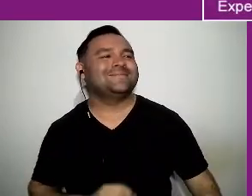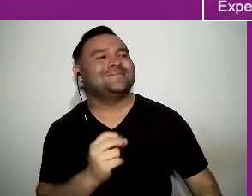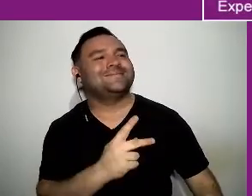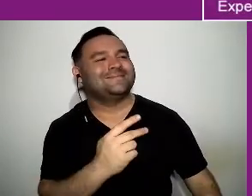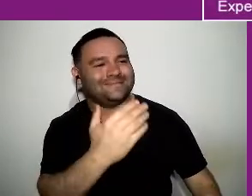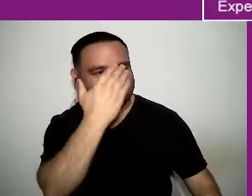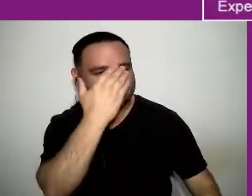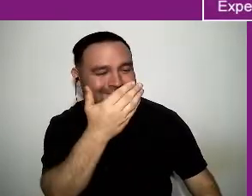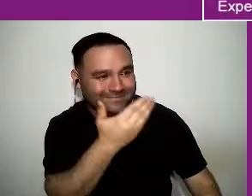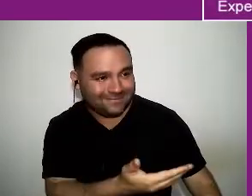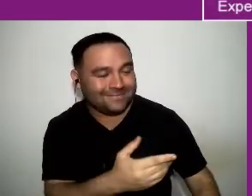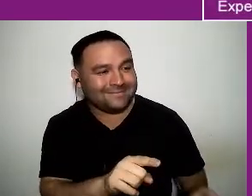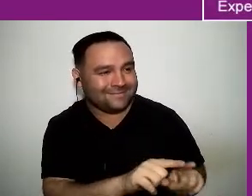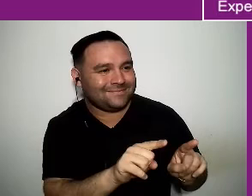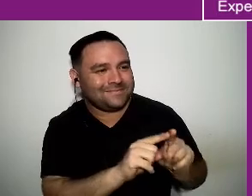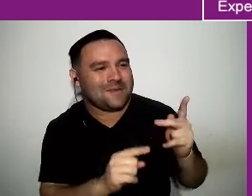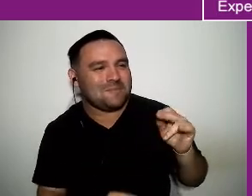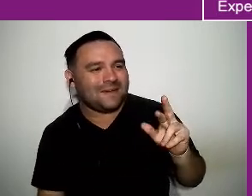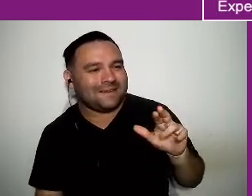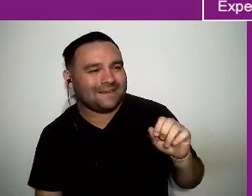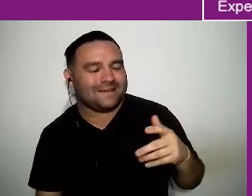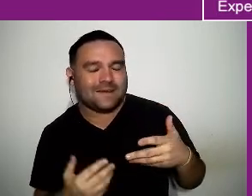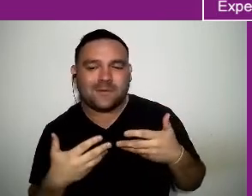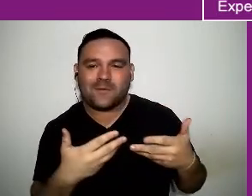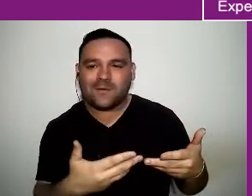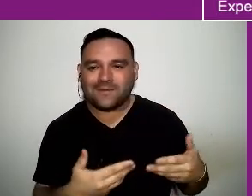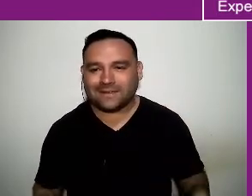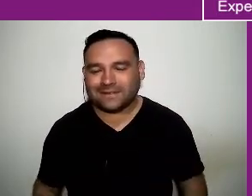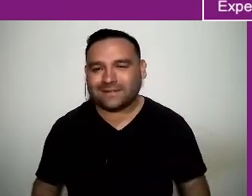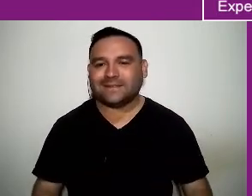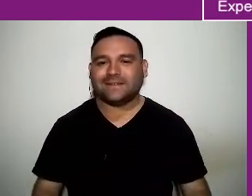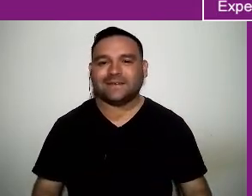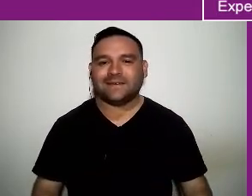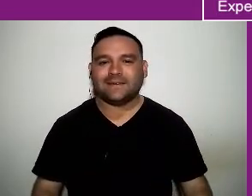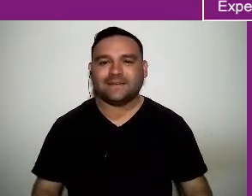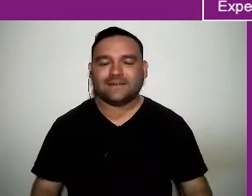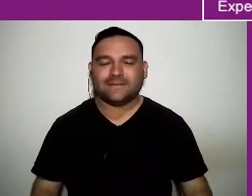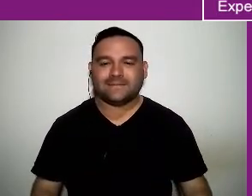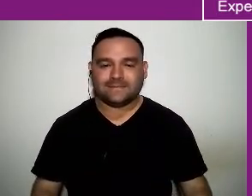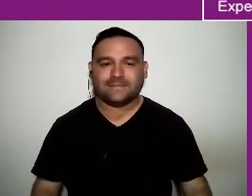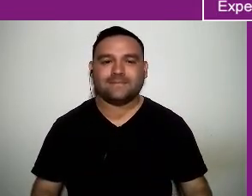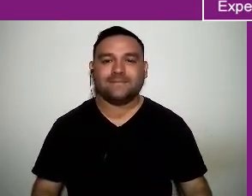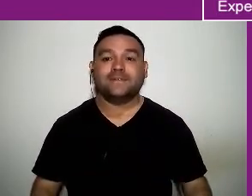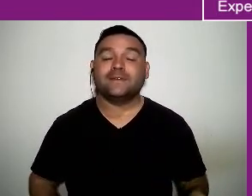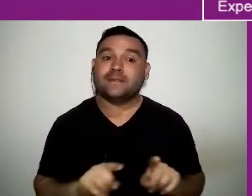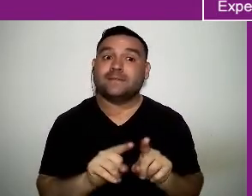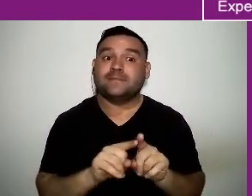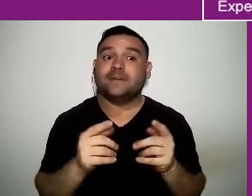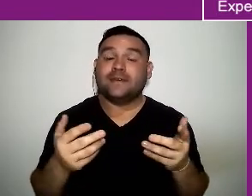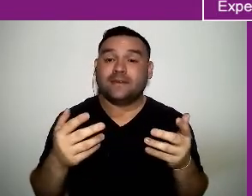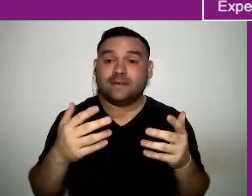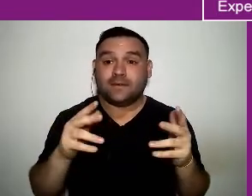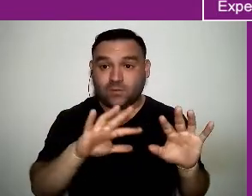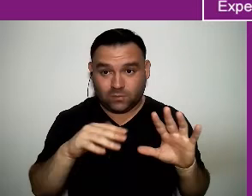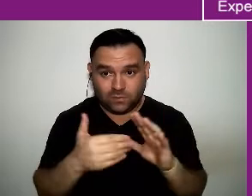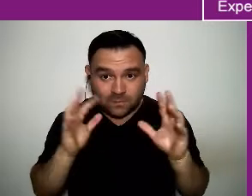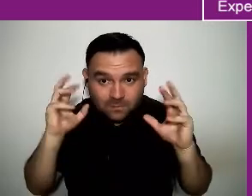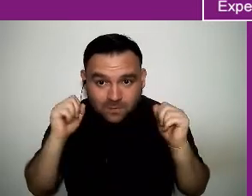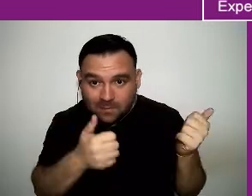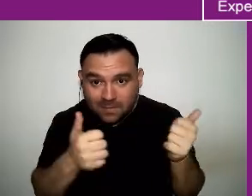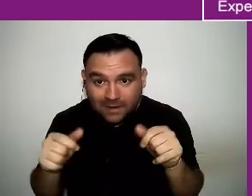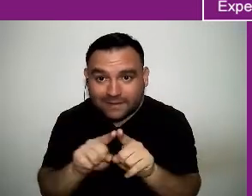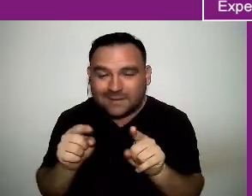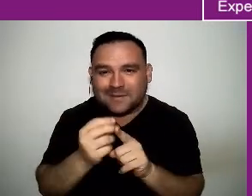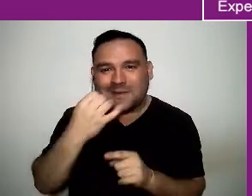Okay, thank you very much, Patricia, for... Muito obrigado, Patrícia, pela apresentação. Espero que todos estejam me ouvindo bem.